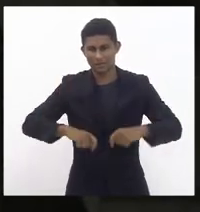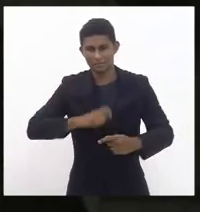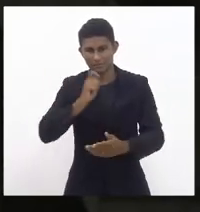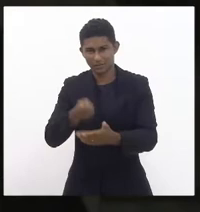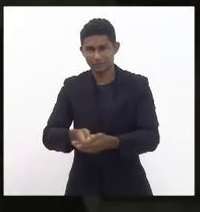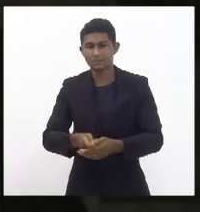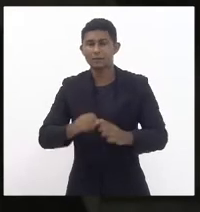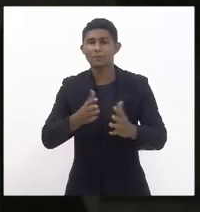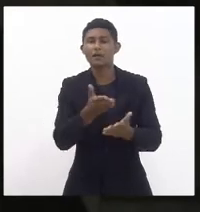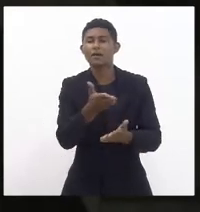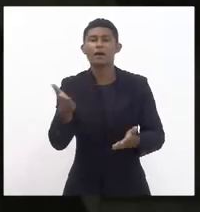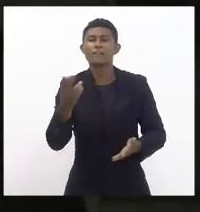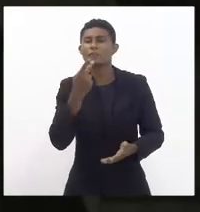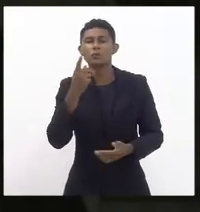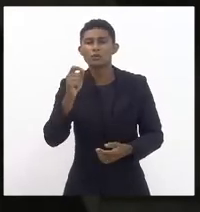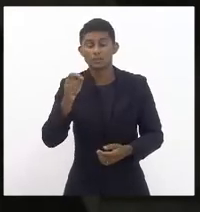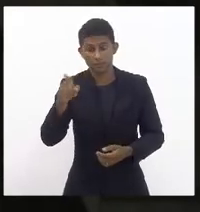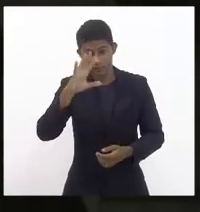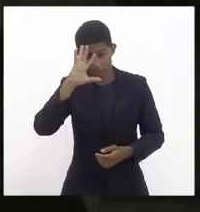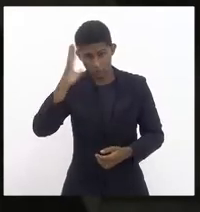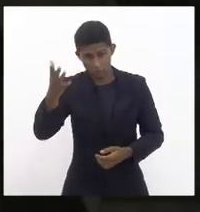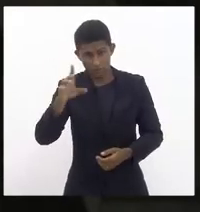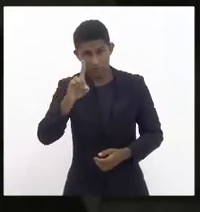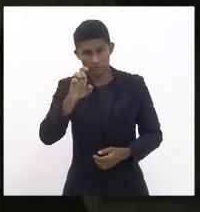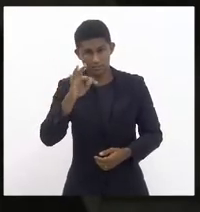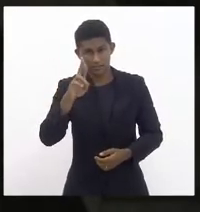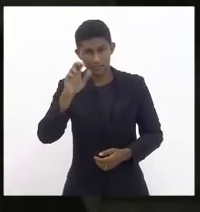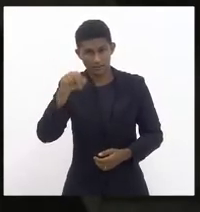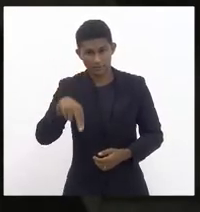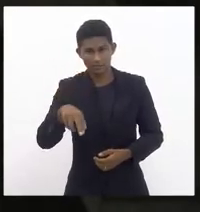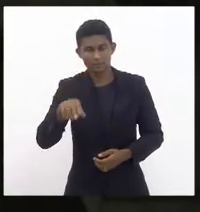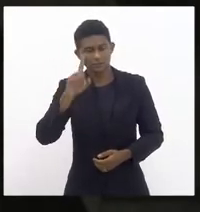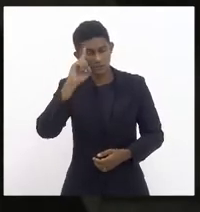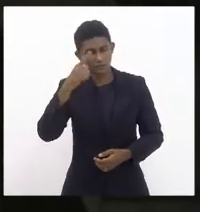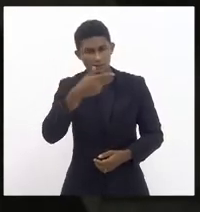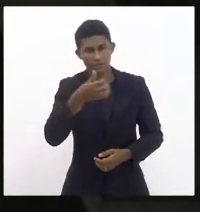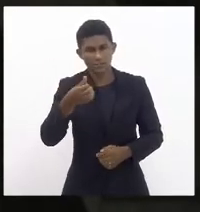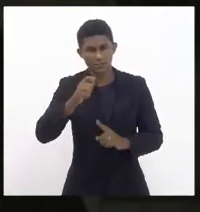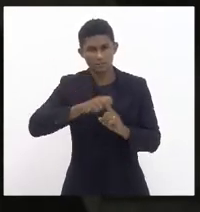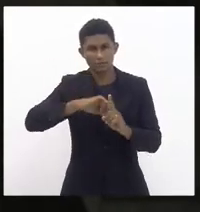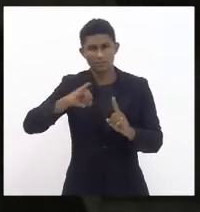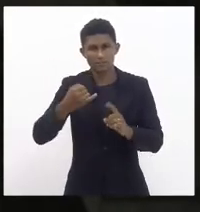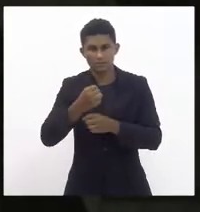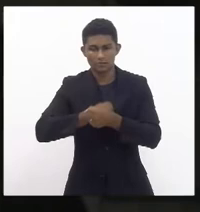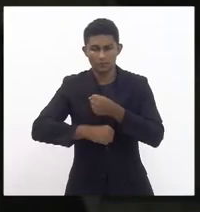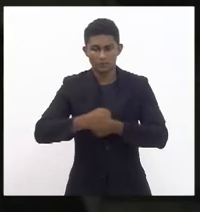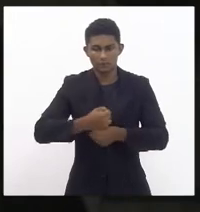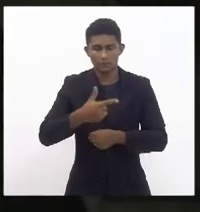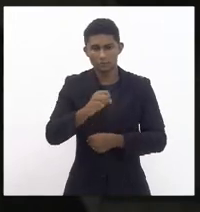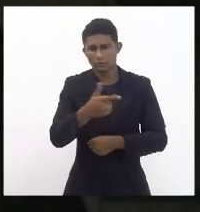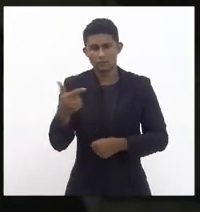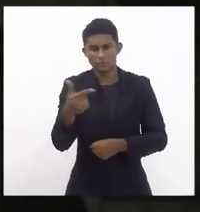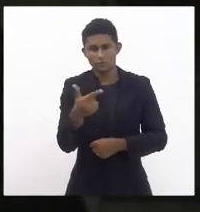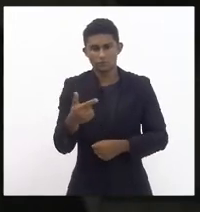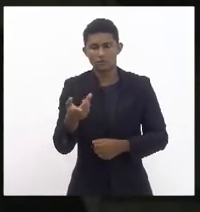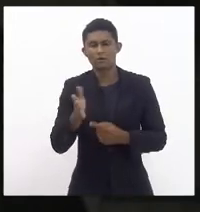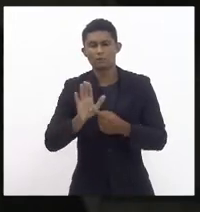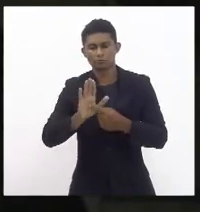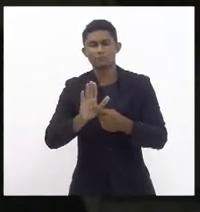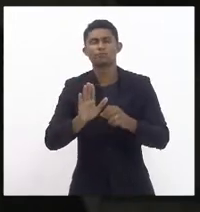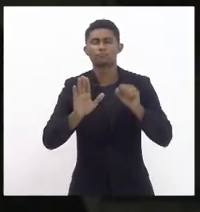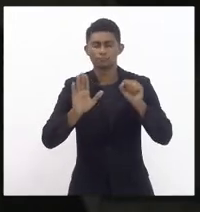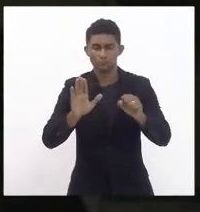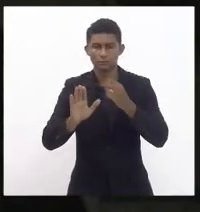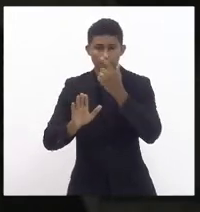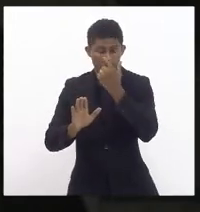uma resolução do Detran de vinte e seis de Janeiro de 22 permitindo só que tem que o projeto de lei